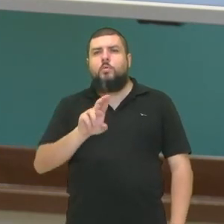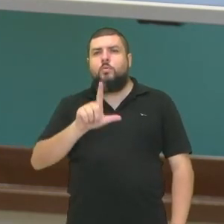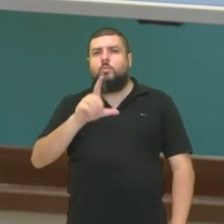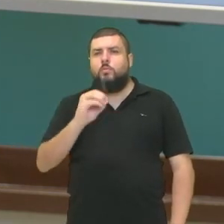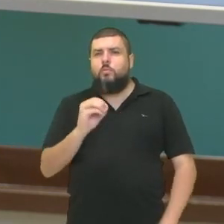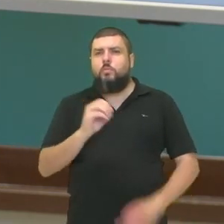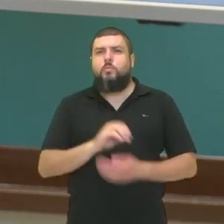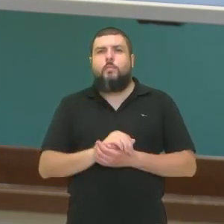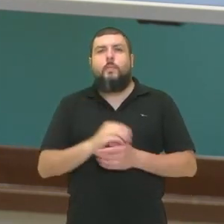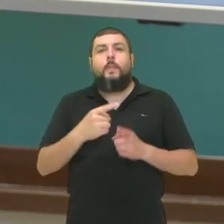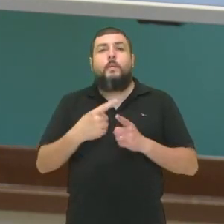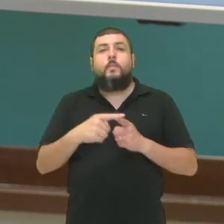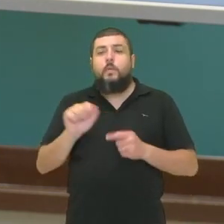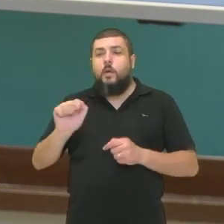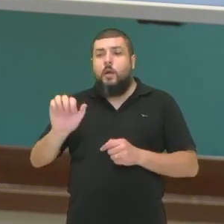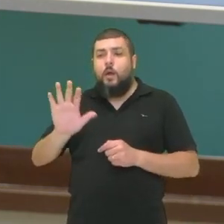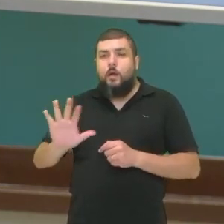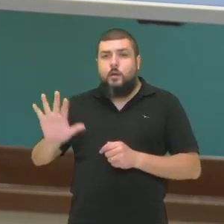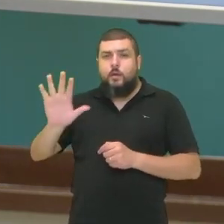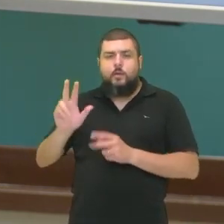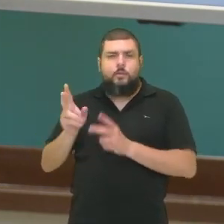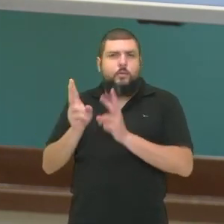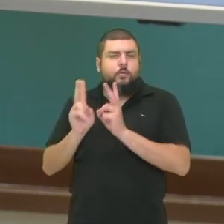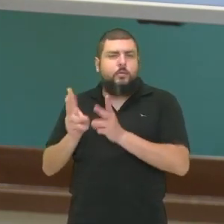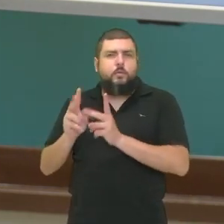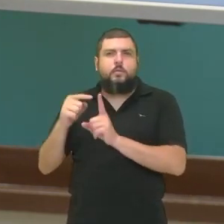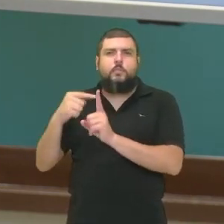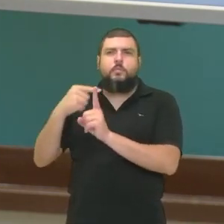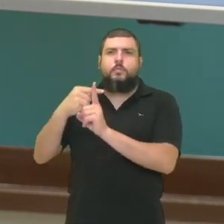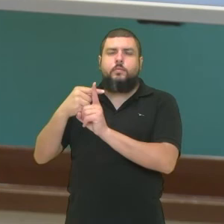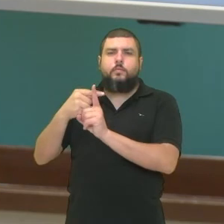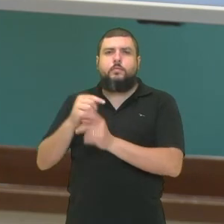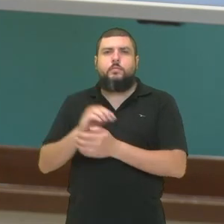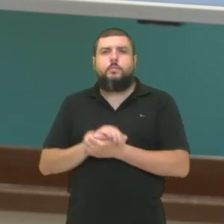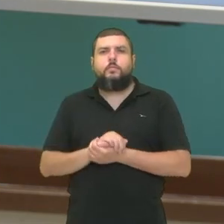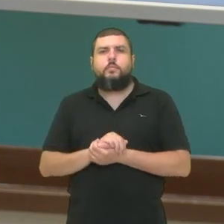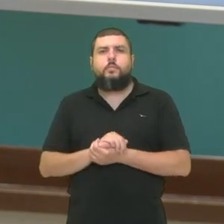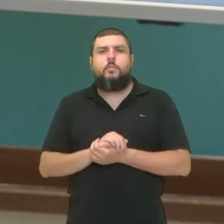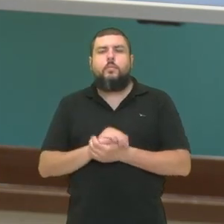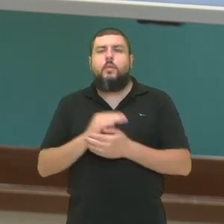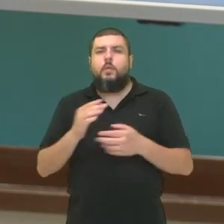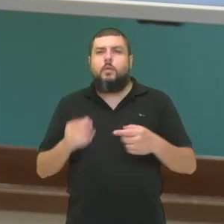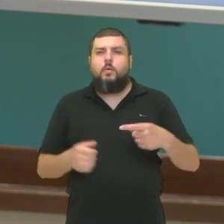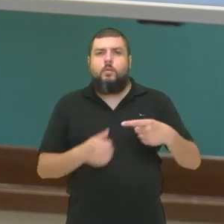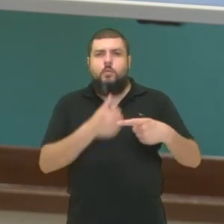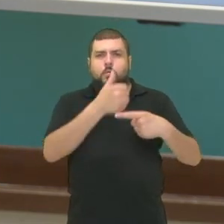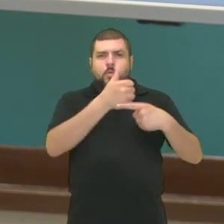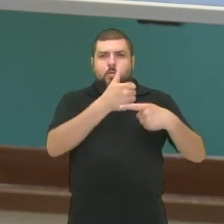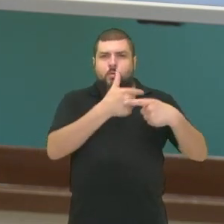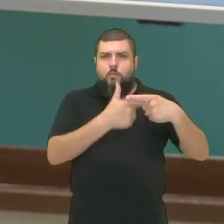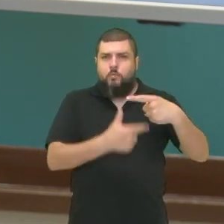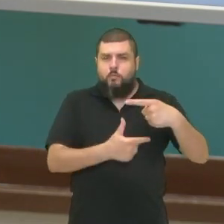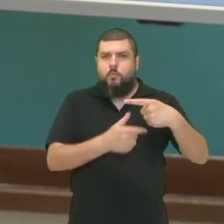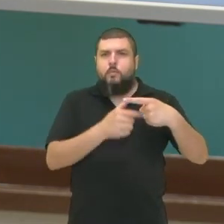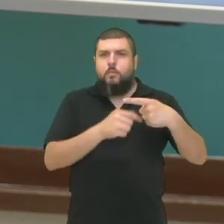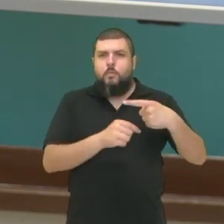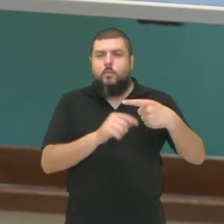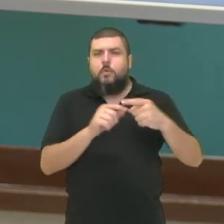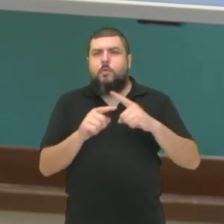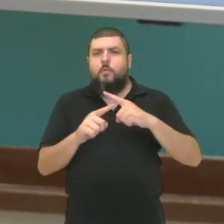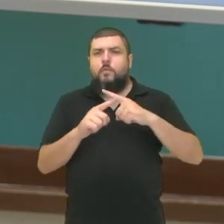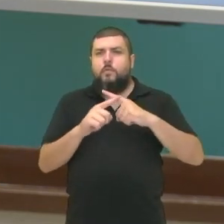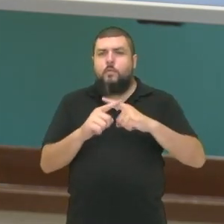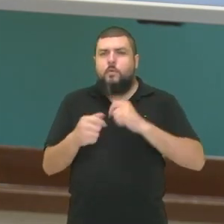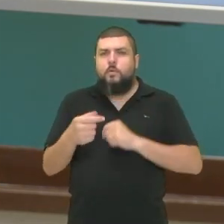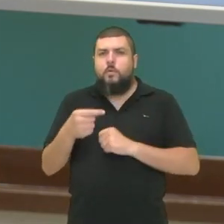a área sempre ela é positiva. Então, portanto, 1/2 do determinante que deu menos 22, que vai,